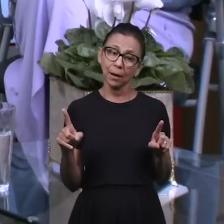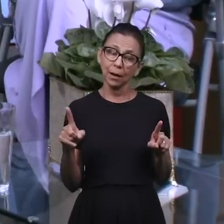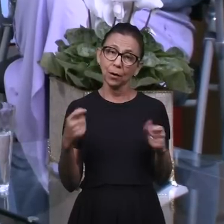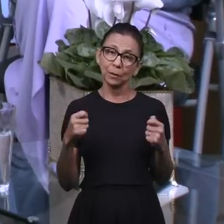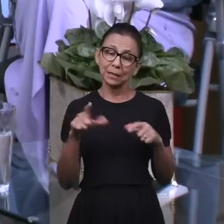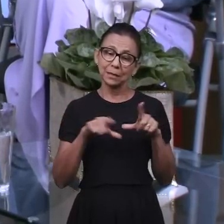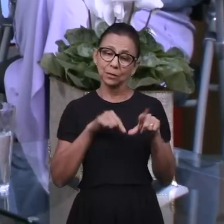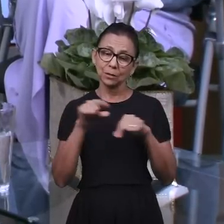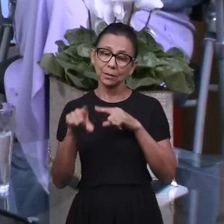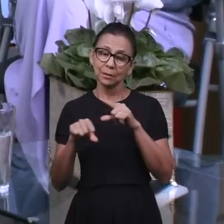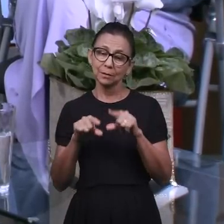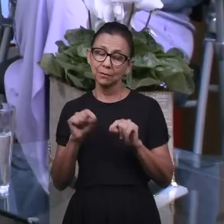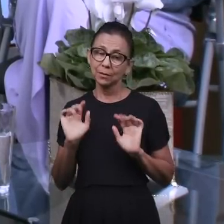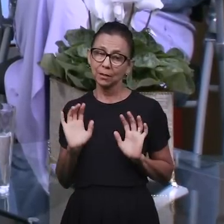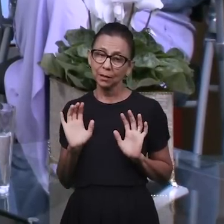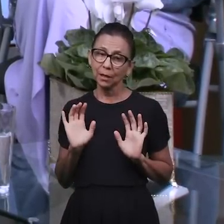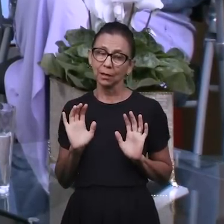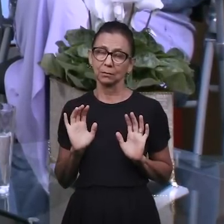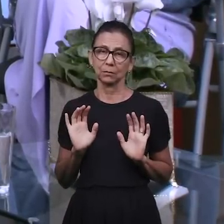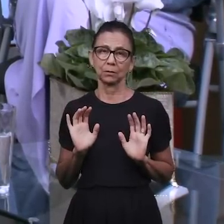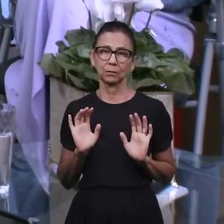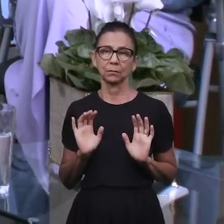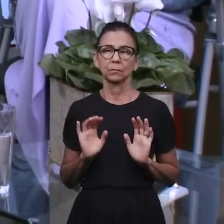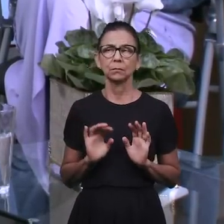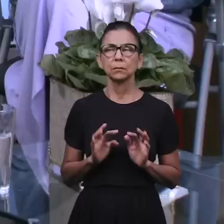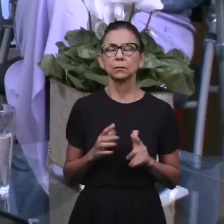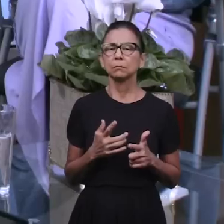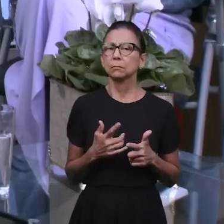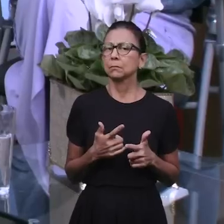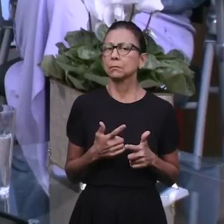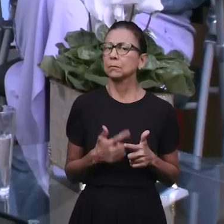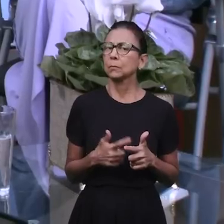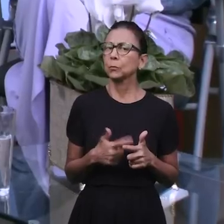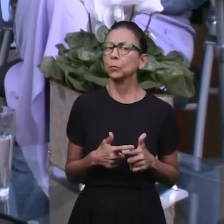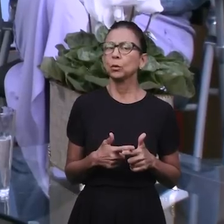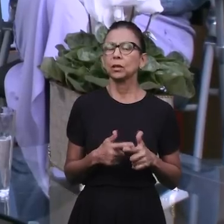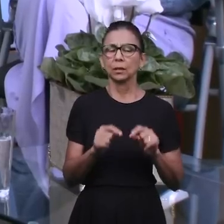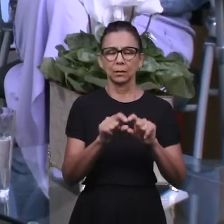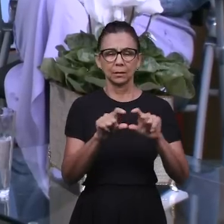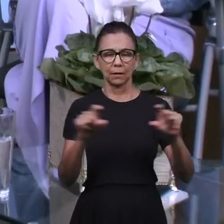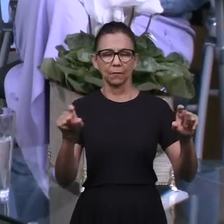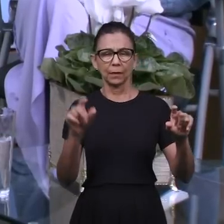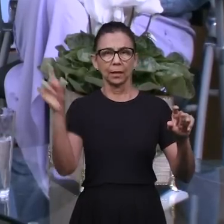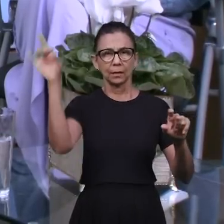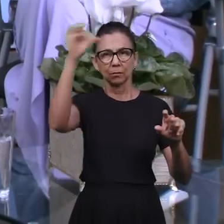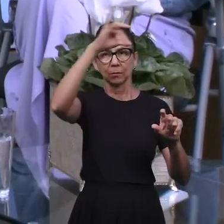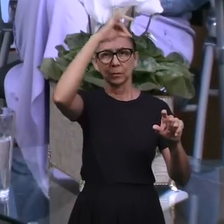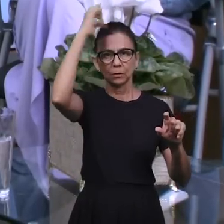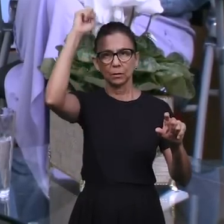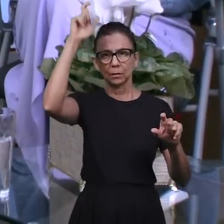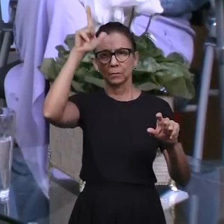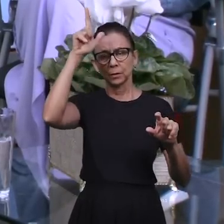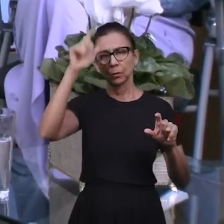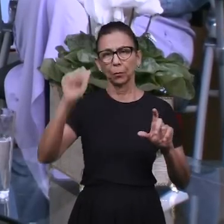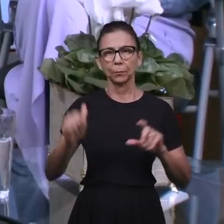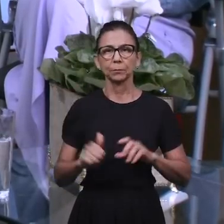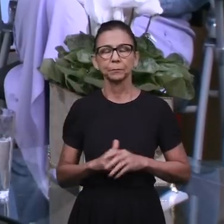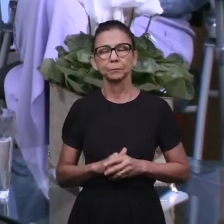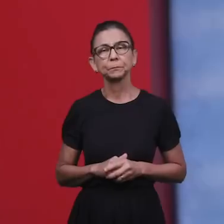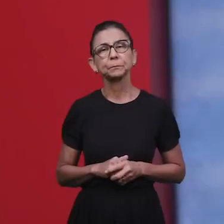me são lícitas, mas nem todas edificam. Por que é que o Espírito Santo colocou essa frase ali na